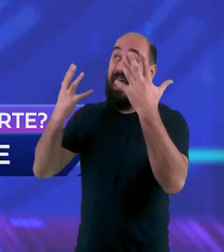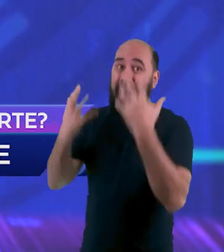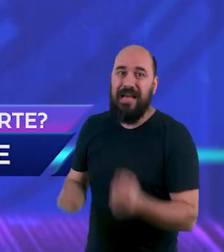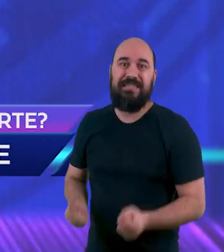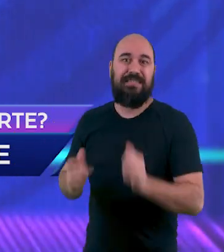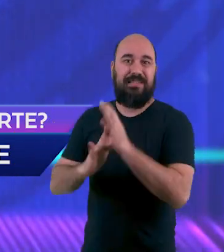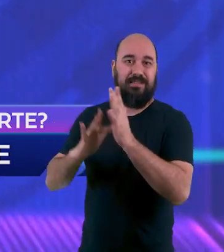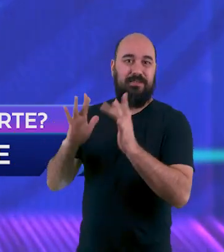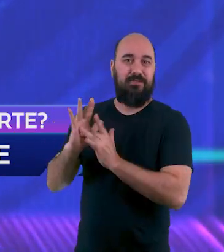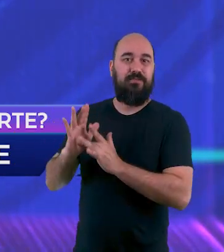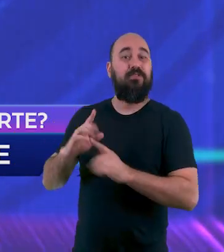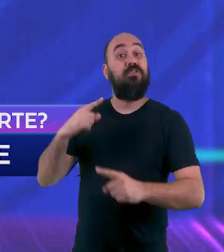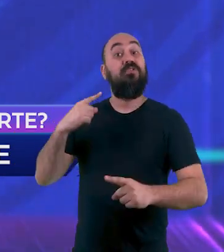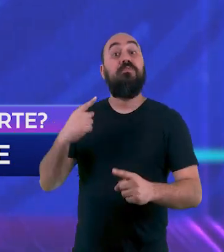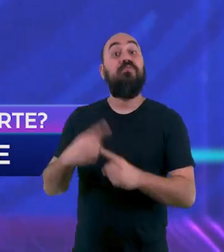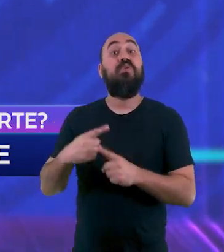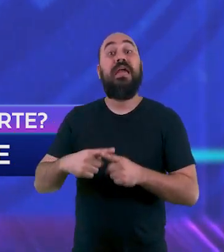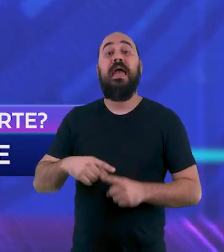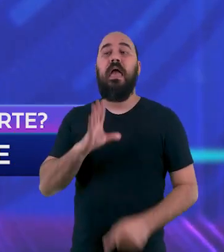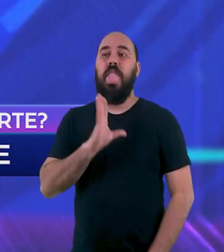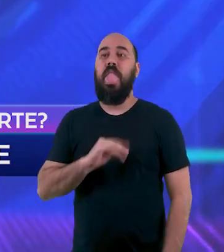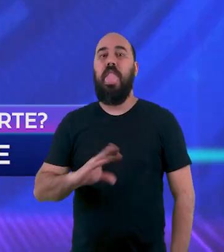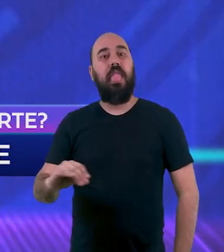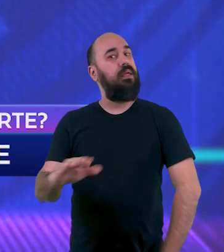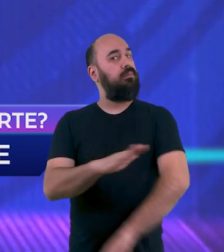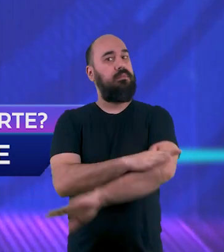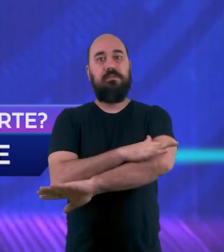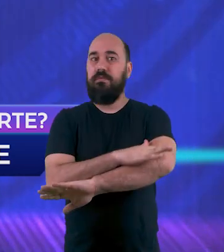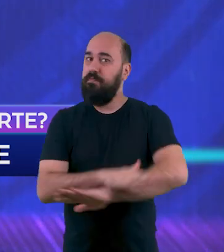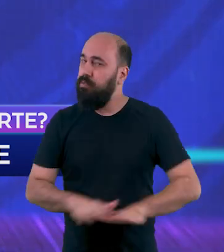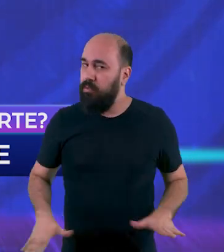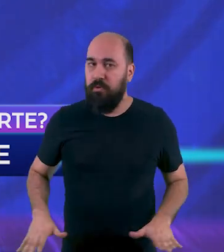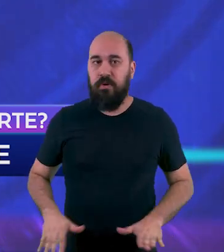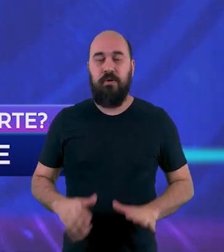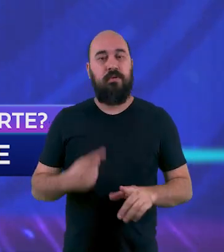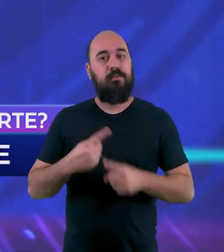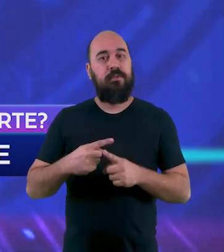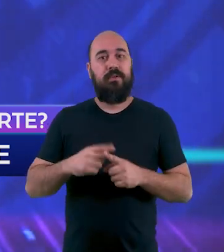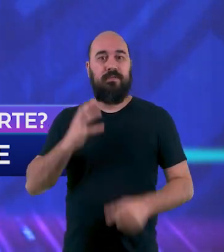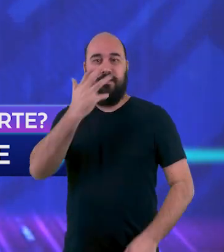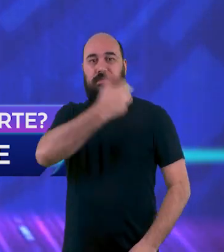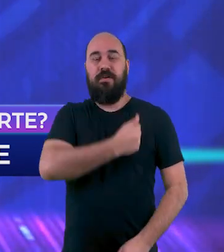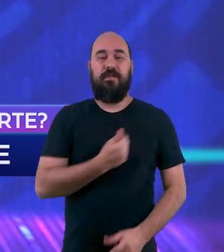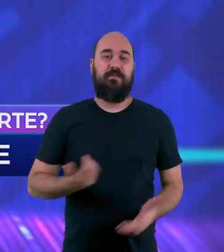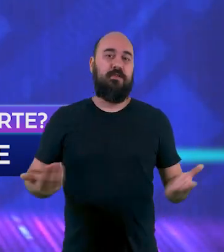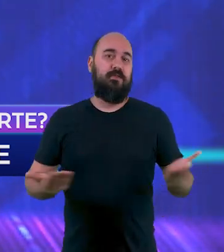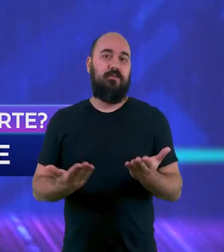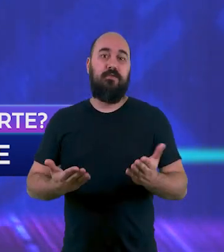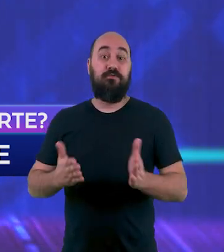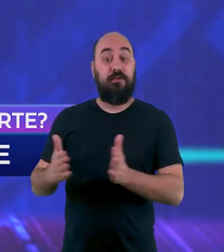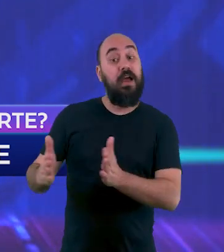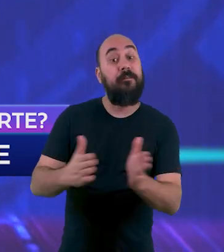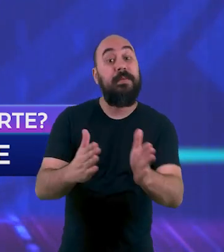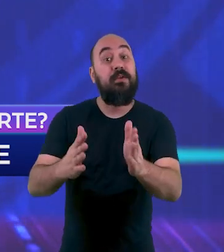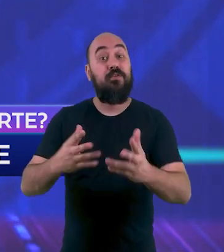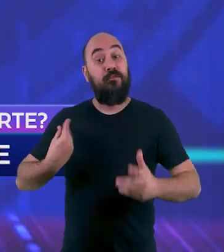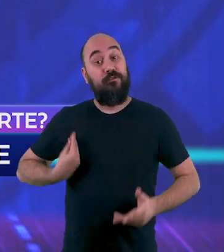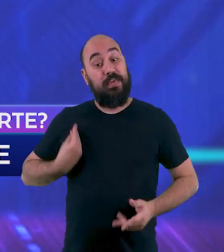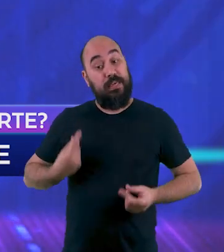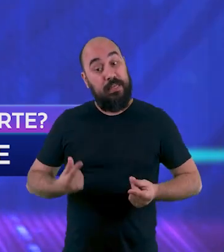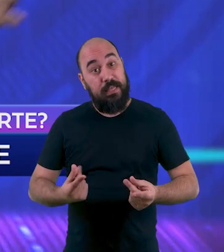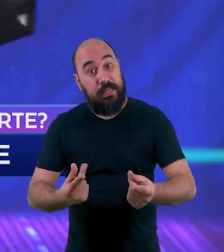mais. Porque Deus está colocando diante de você o caminho da salvação, o caminho da